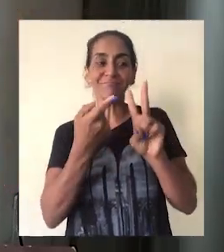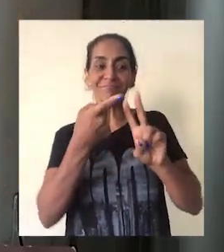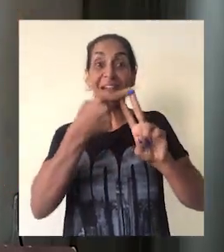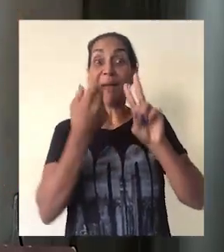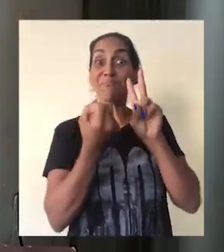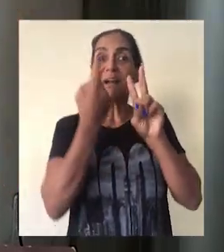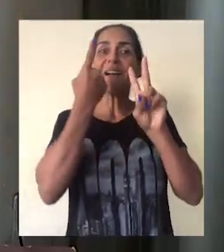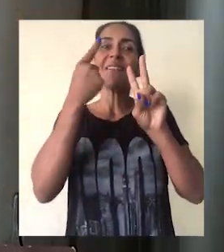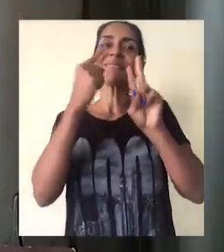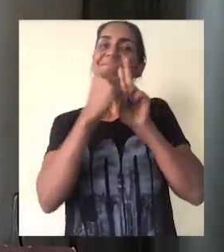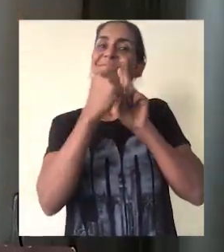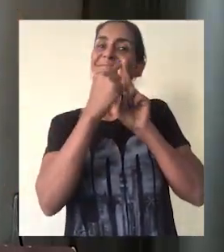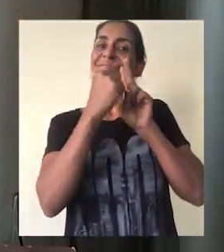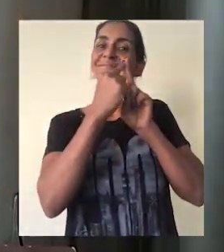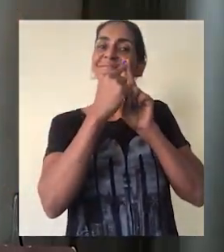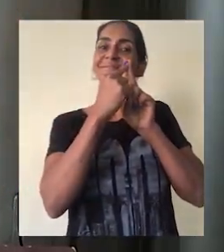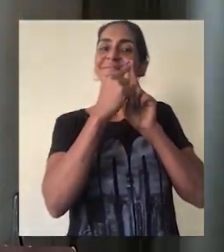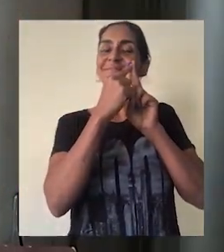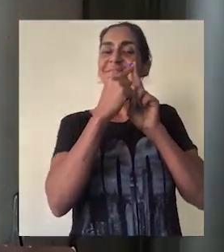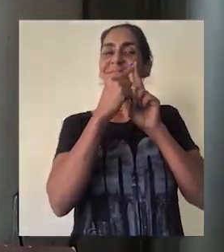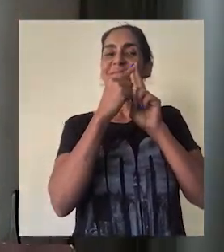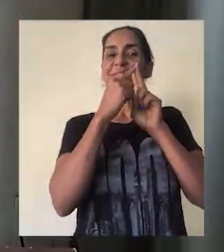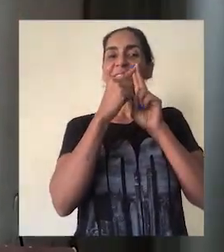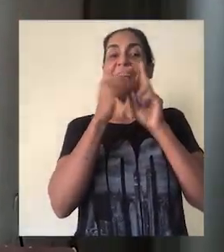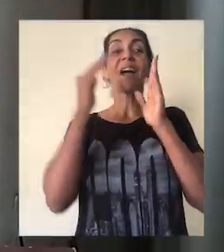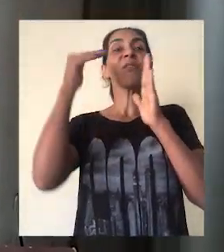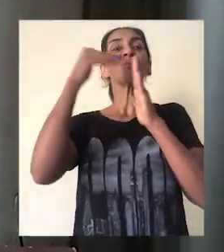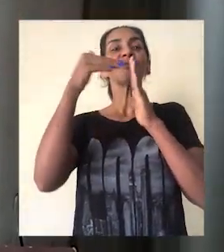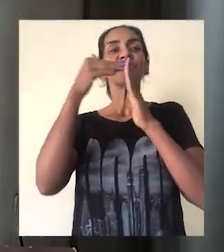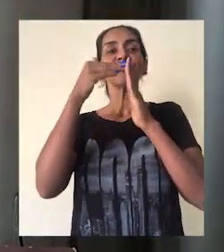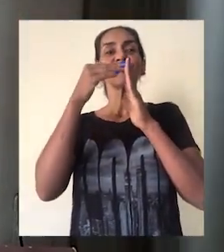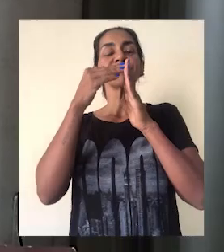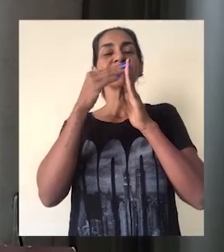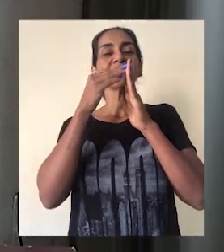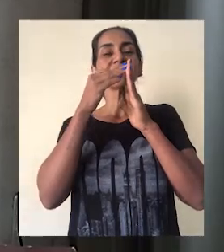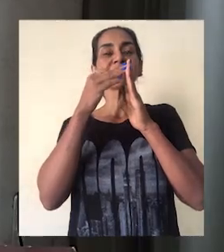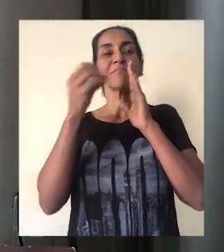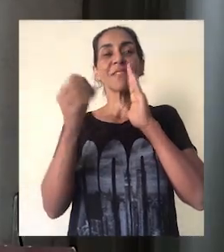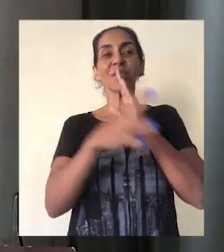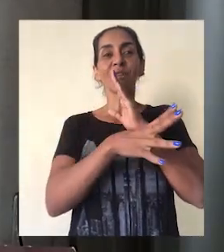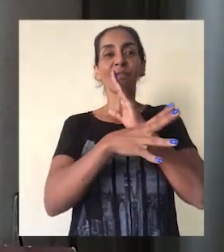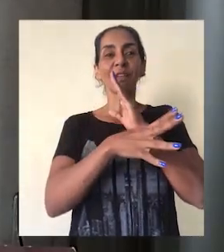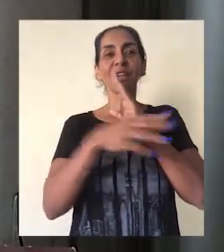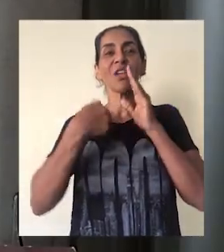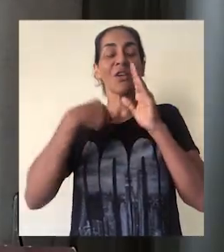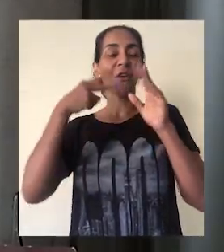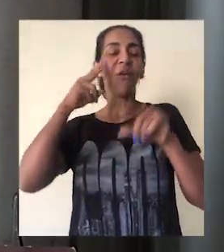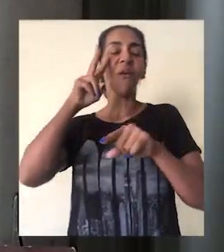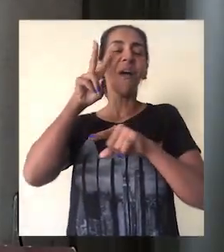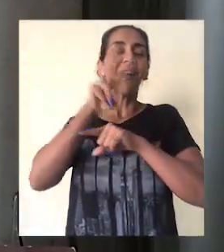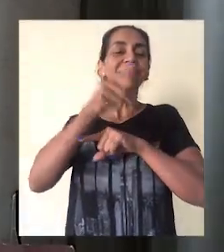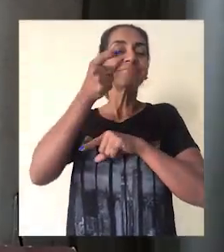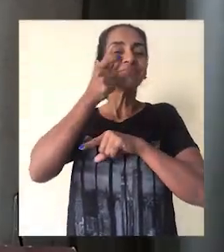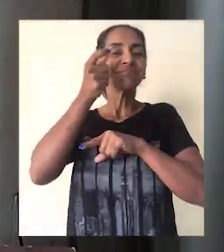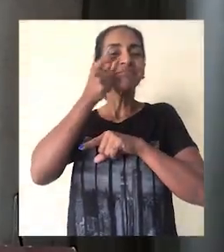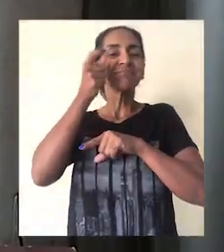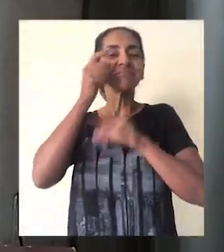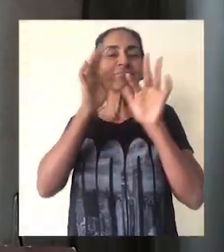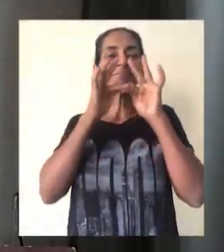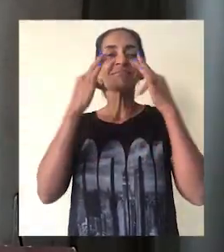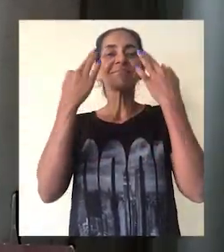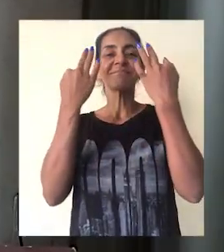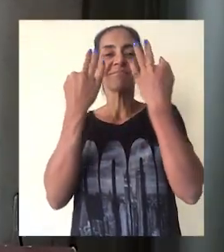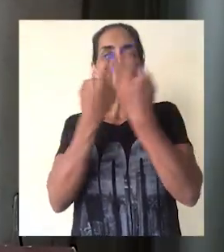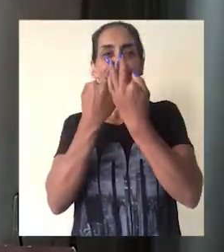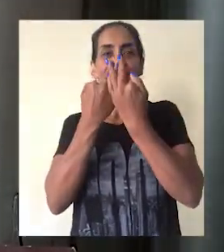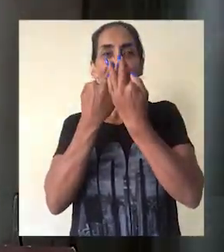tá em primeiro lugar, é a última que foi feita, a mais recente, e que eu assisto com a minha família direto. Nós já assistimos